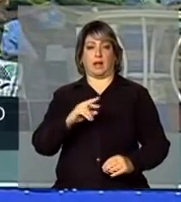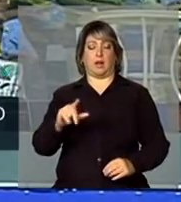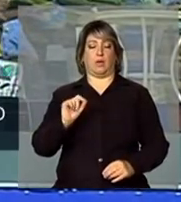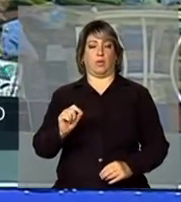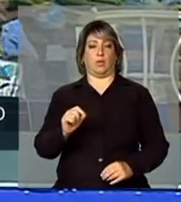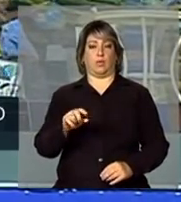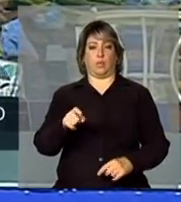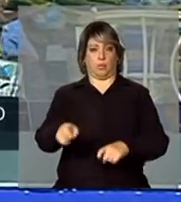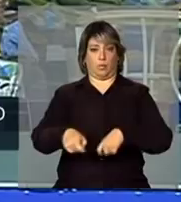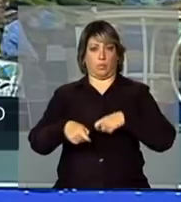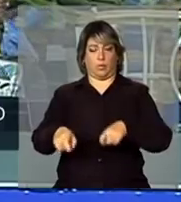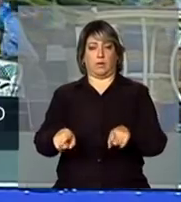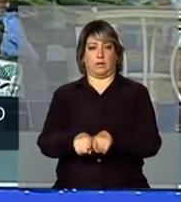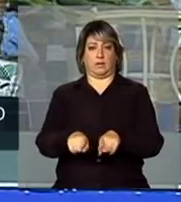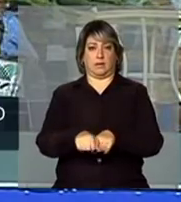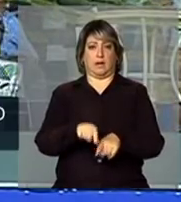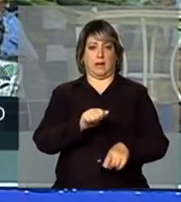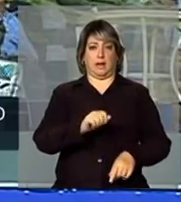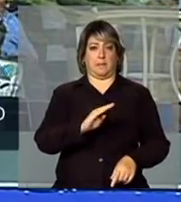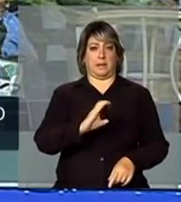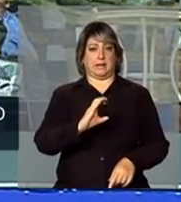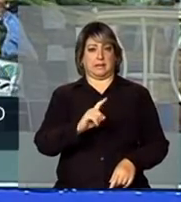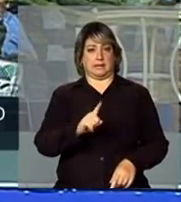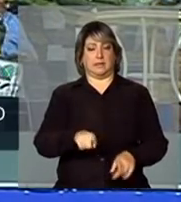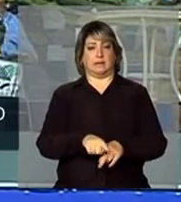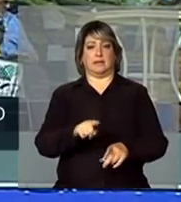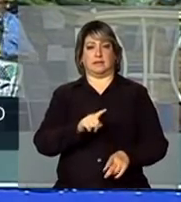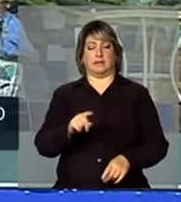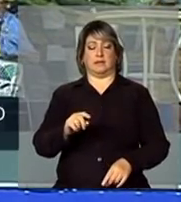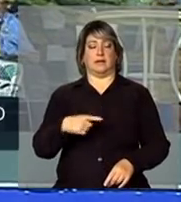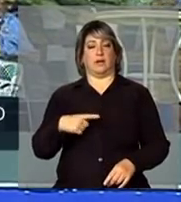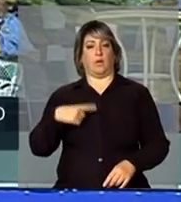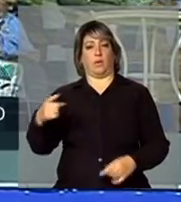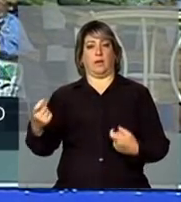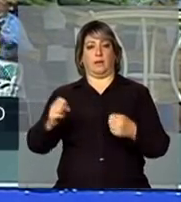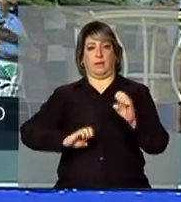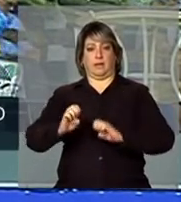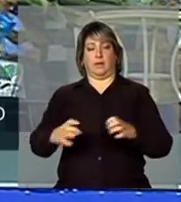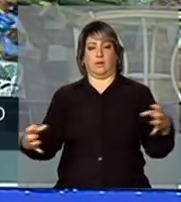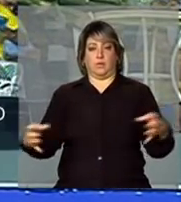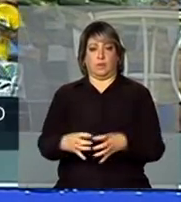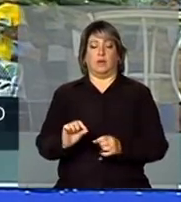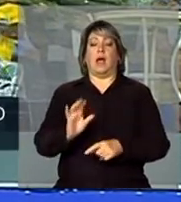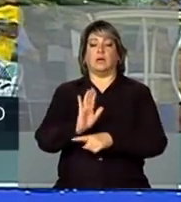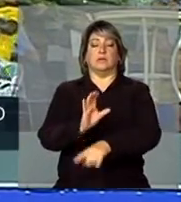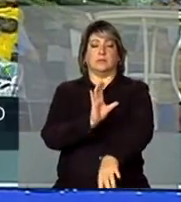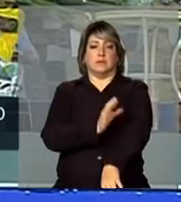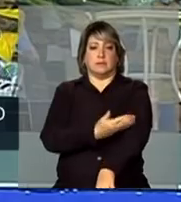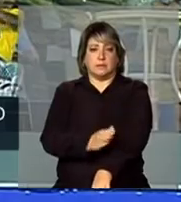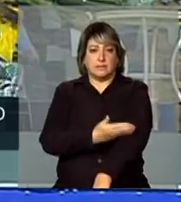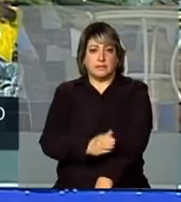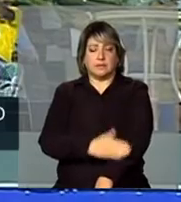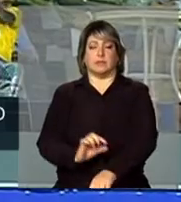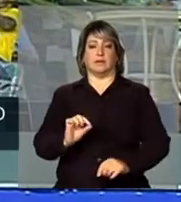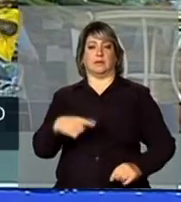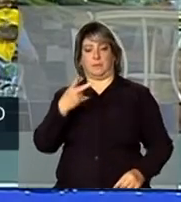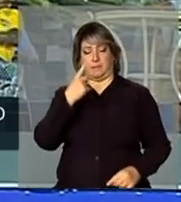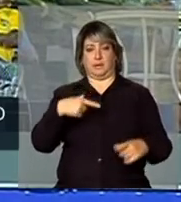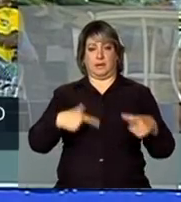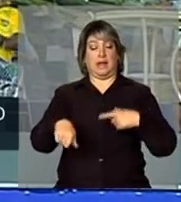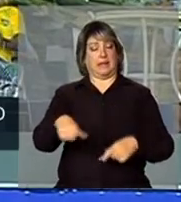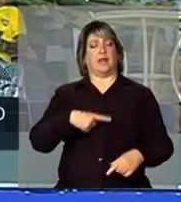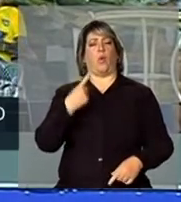ABCZ e da FASU, que tem por objetivo capacitar profissionais do agronegócio. Com um ano de